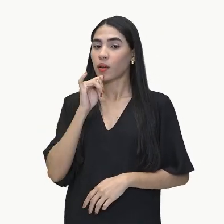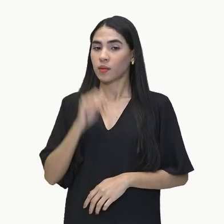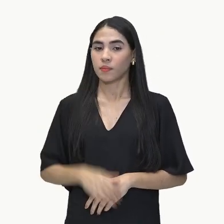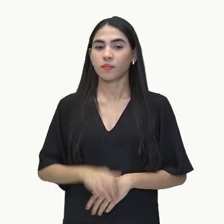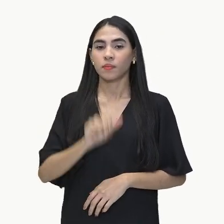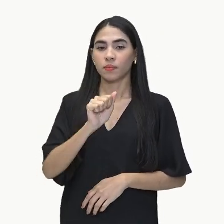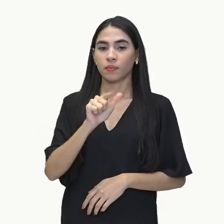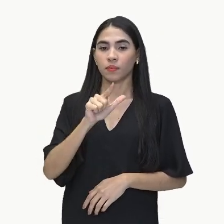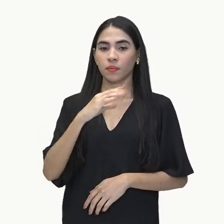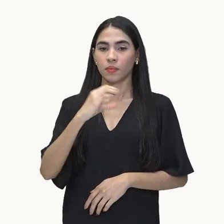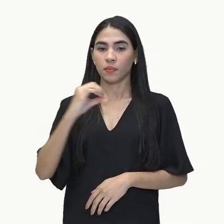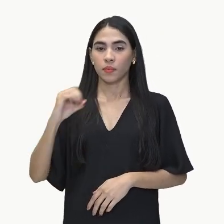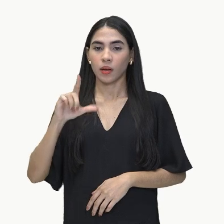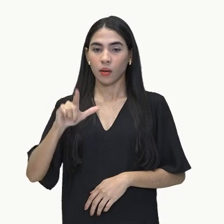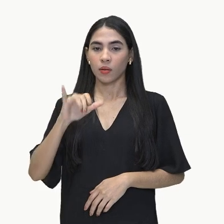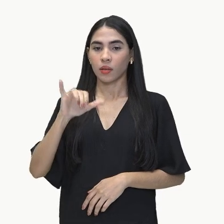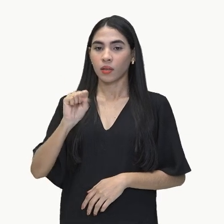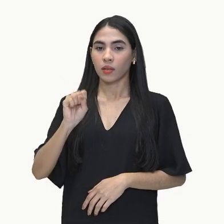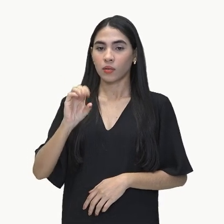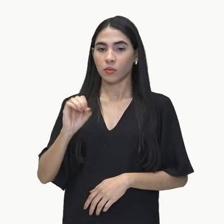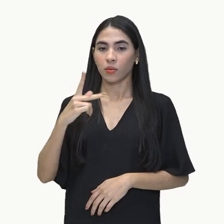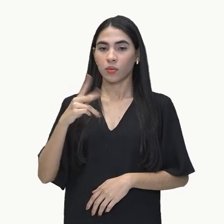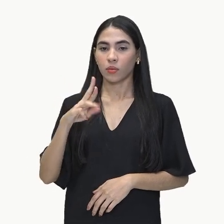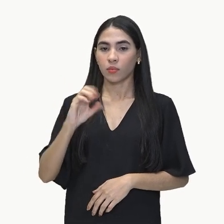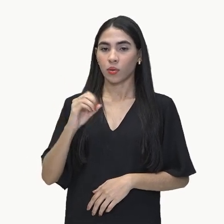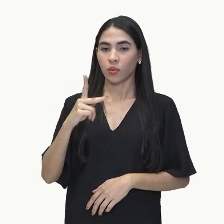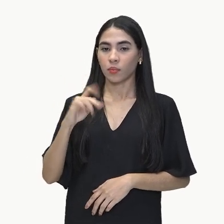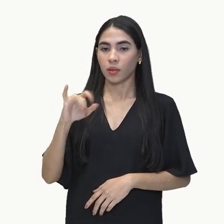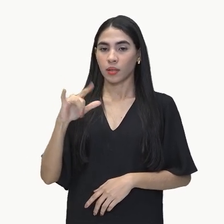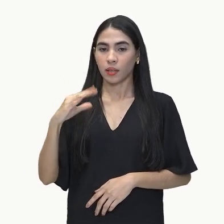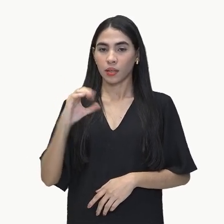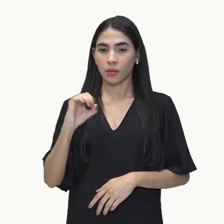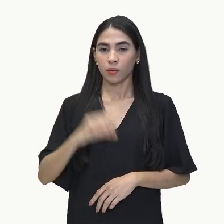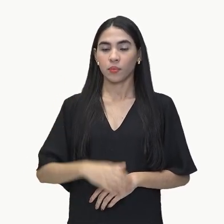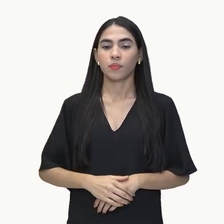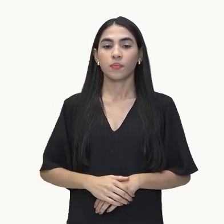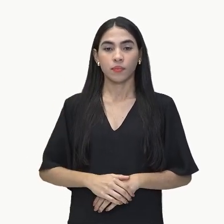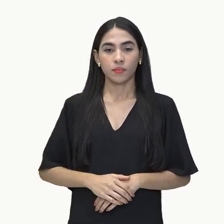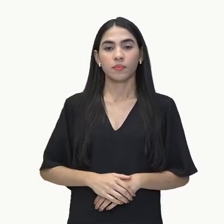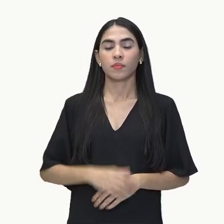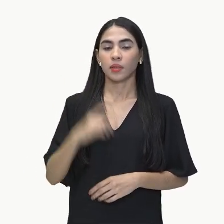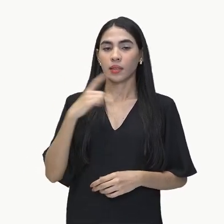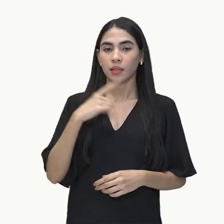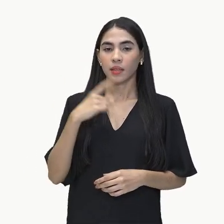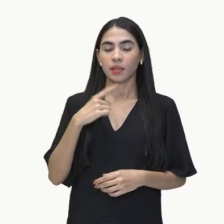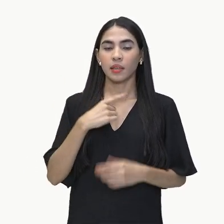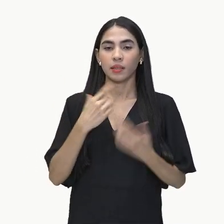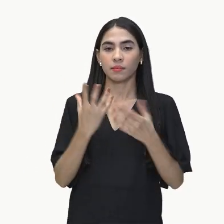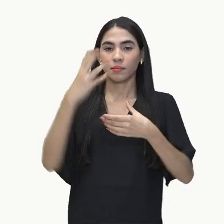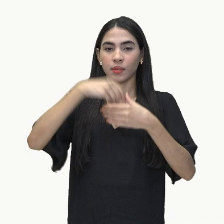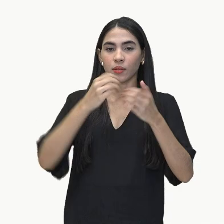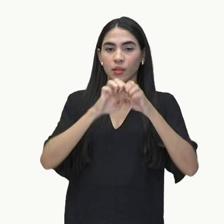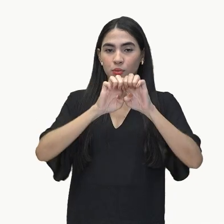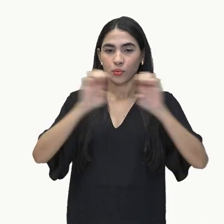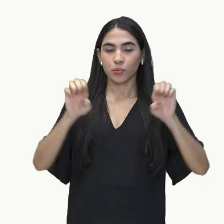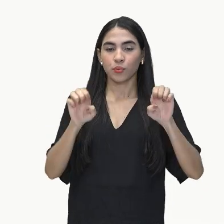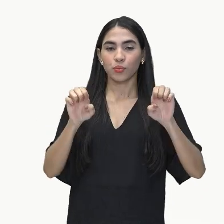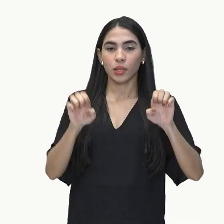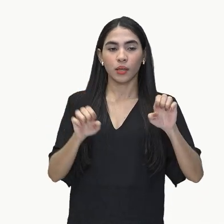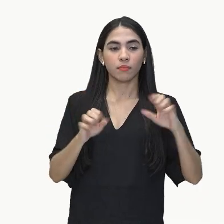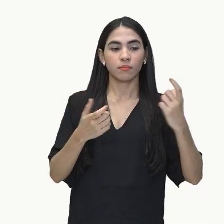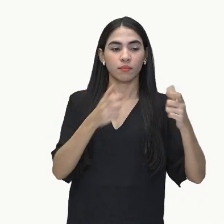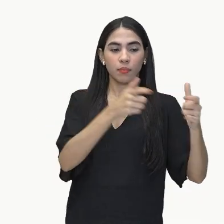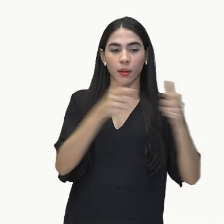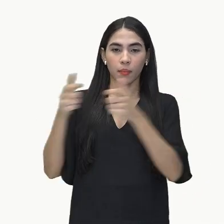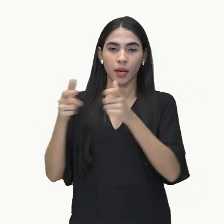o álcool isopropílico. Iso é uma nomenclatura que diz que existem dois lados iguais aí. Então, isopropílico